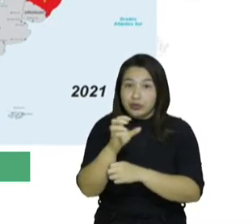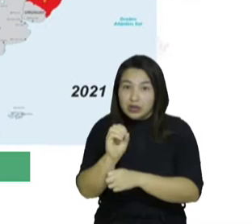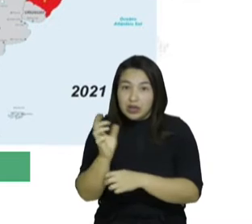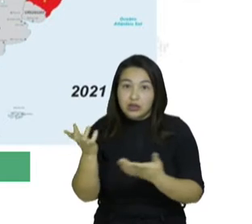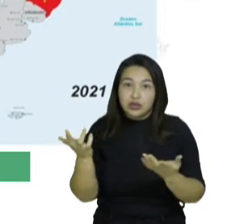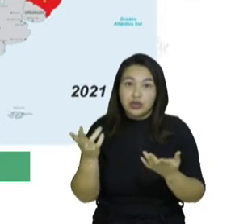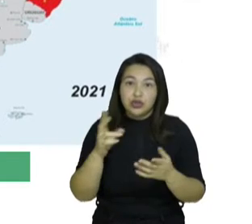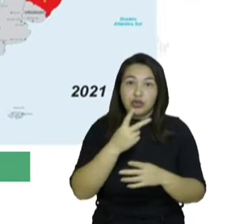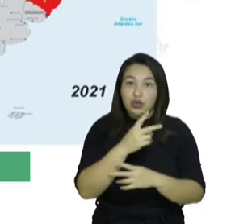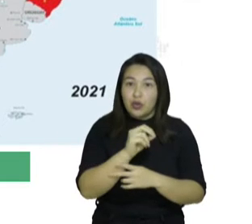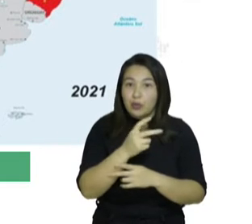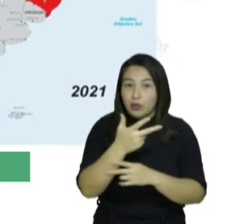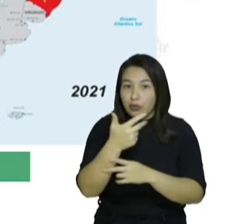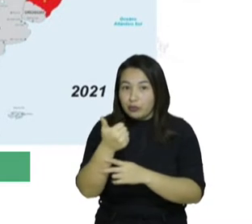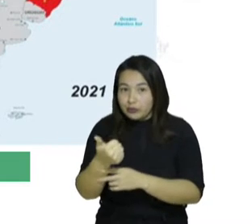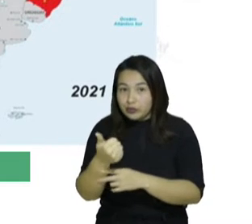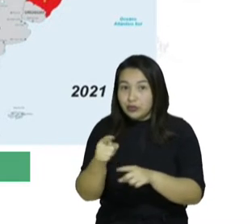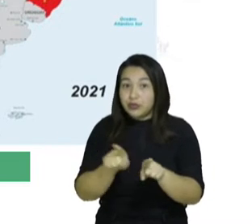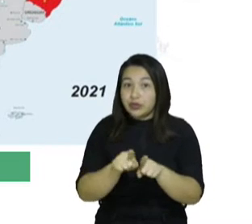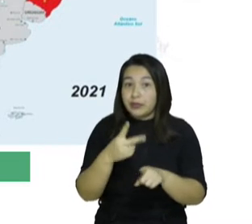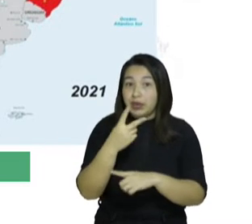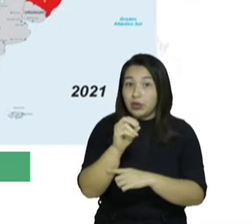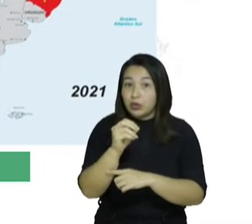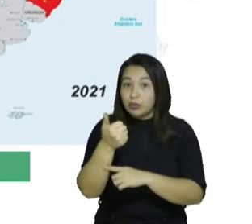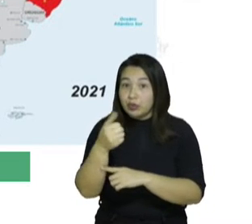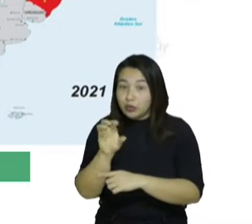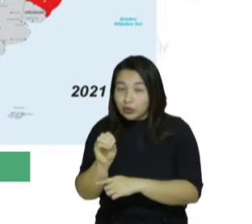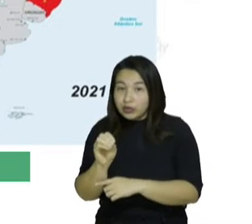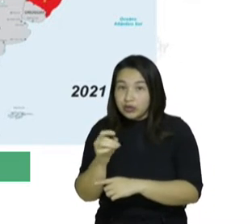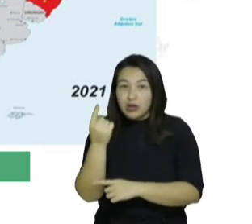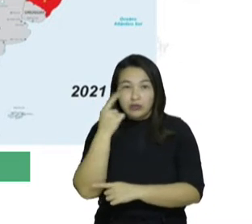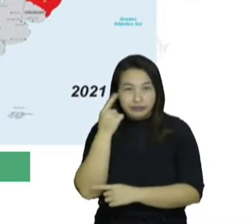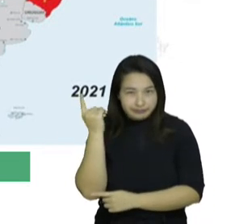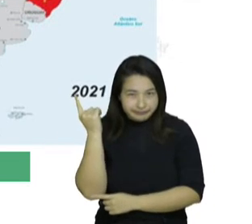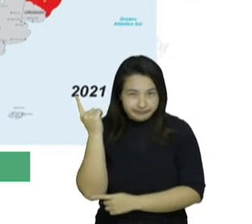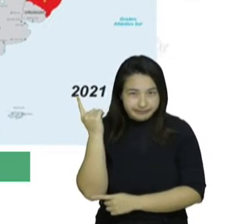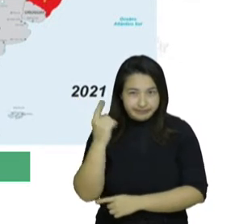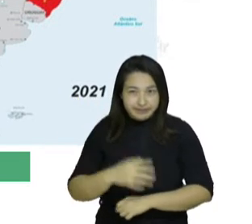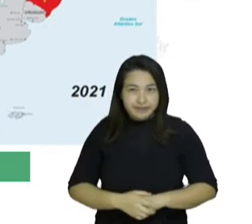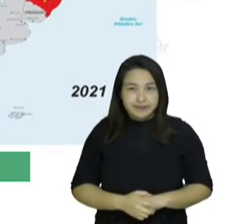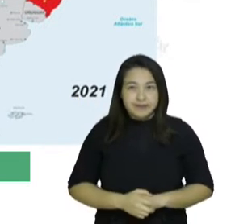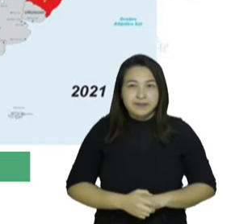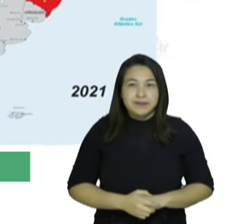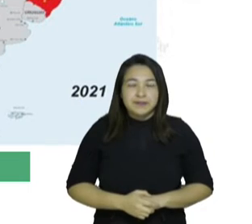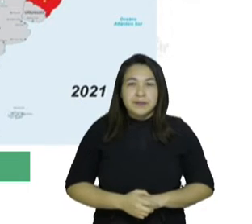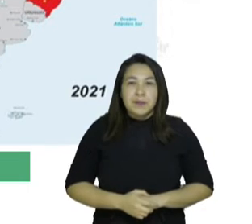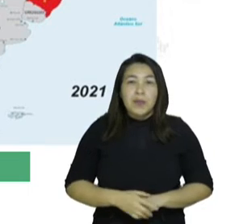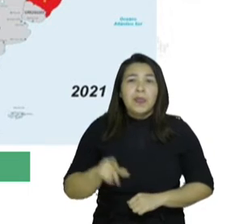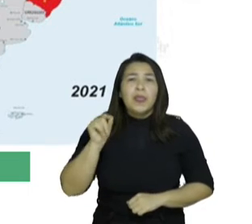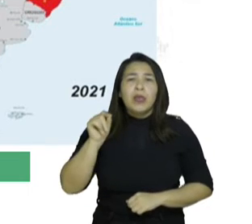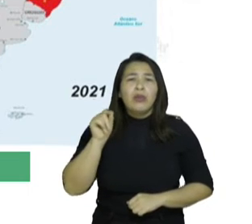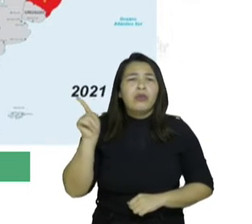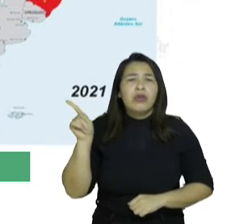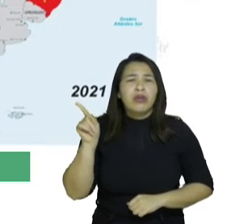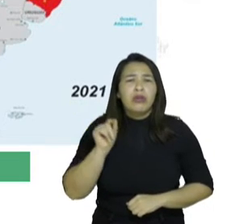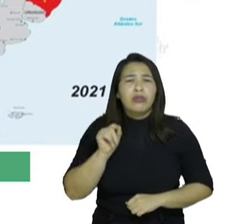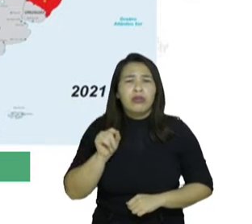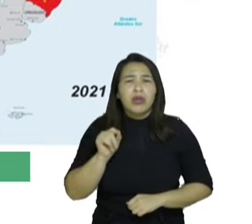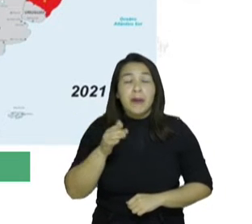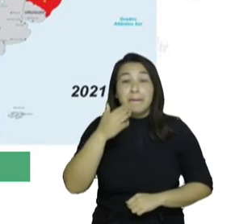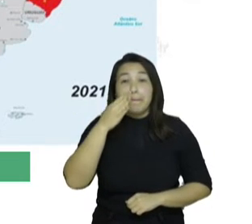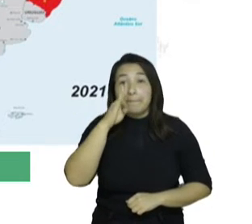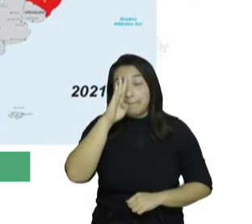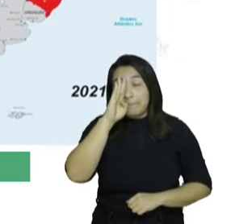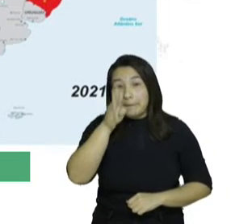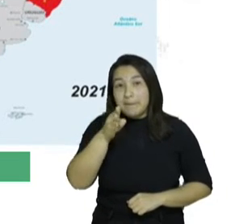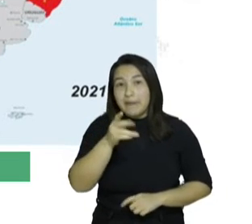né Vocês já devem ter visto isso ess foi produzido pelo ipea eh o que qual é o principal mercado de